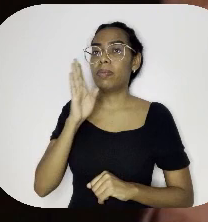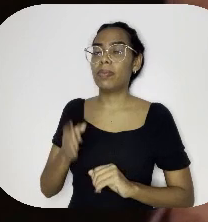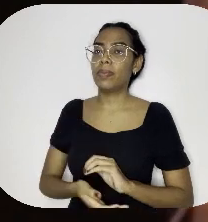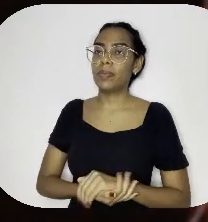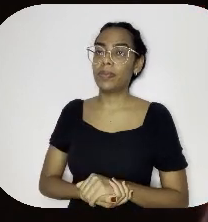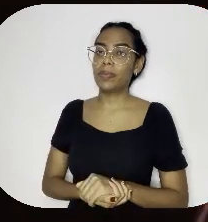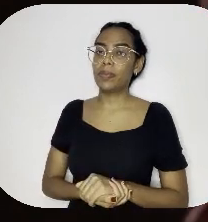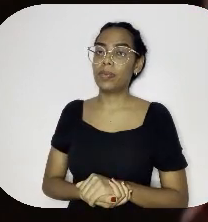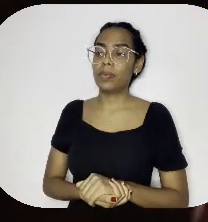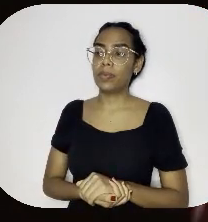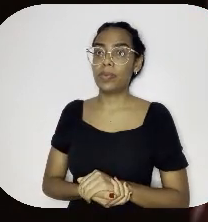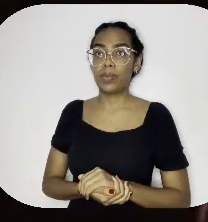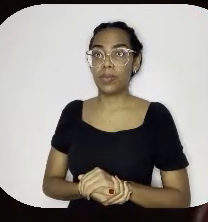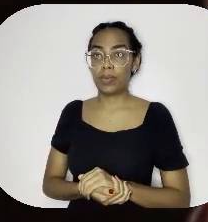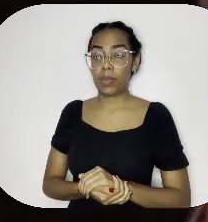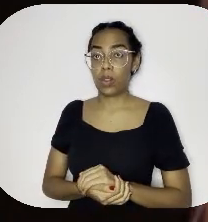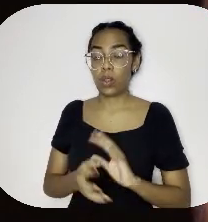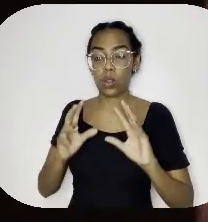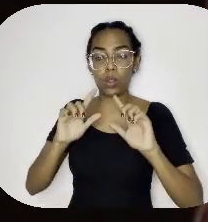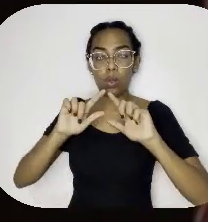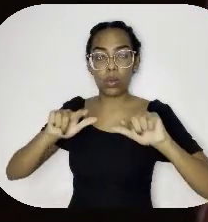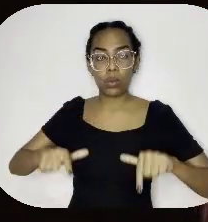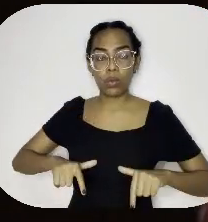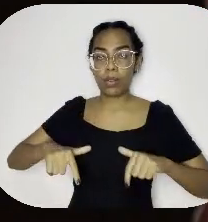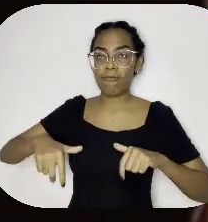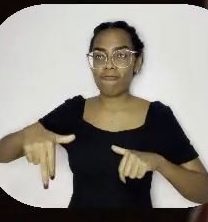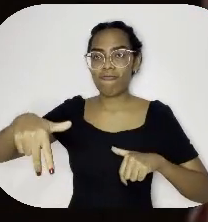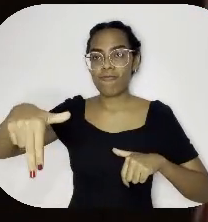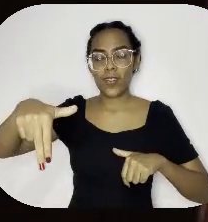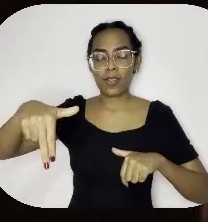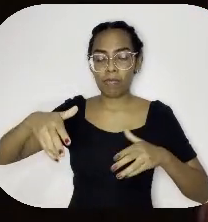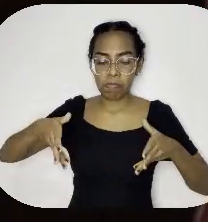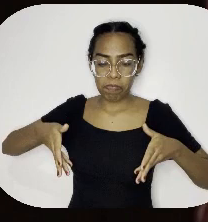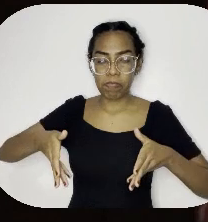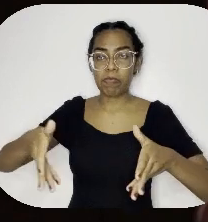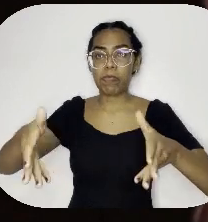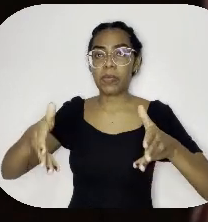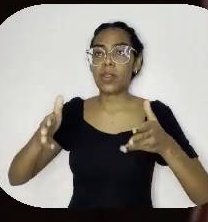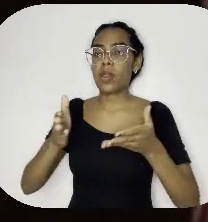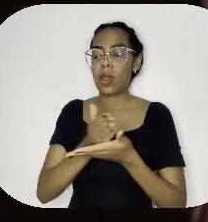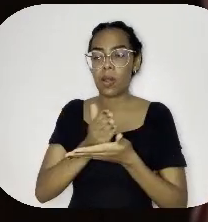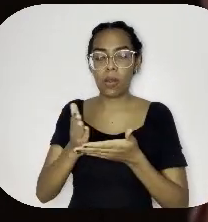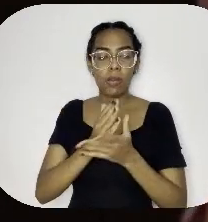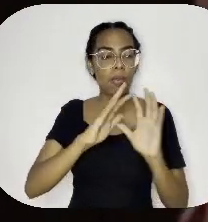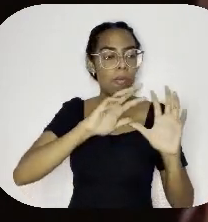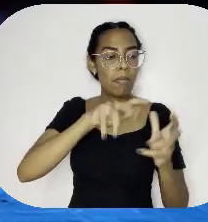quê? Deixem-me quieta na aparente inércia.